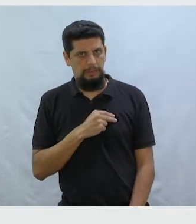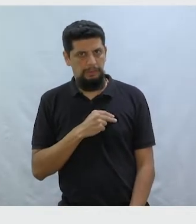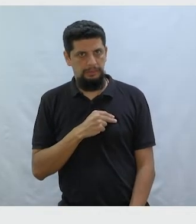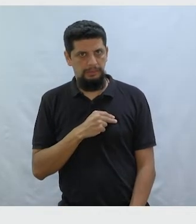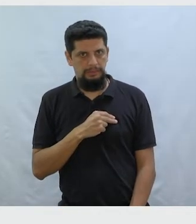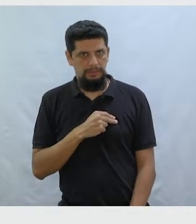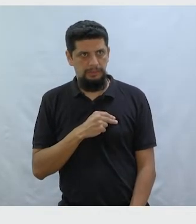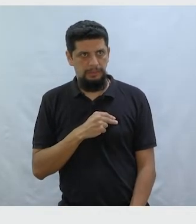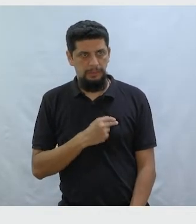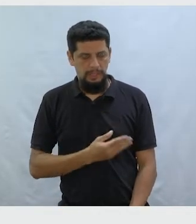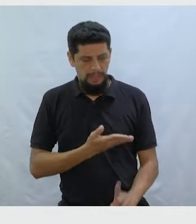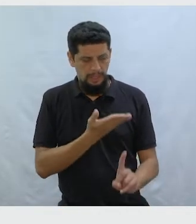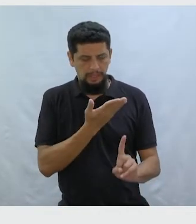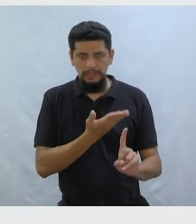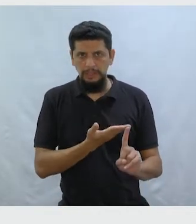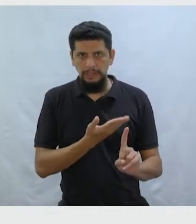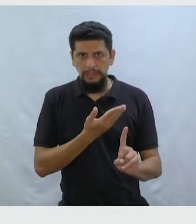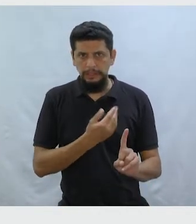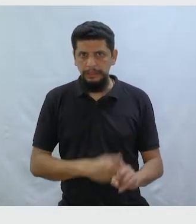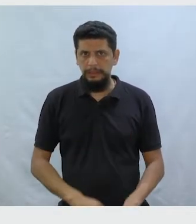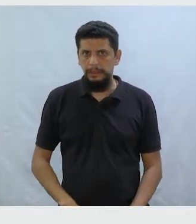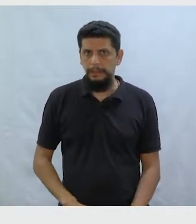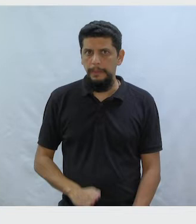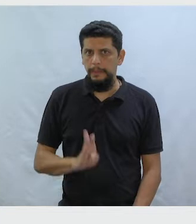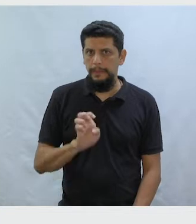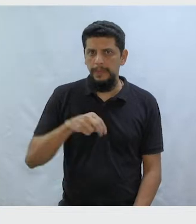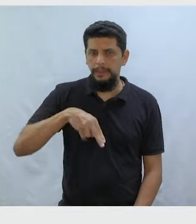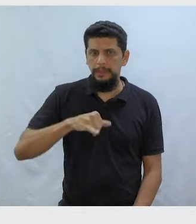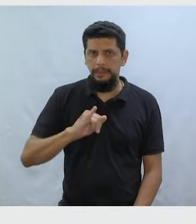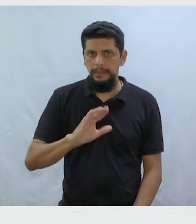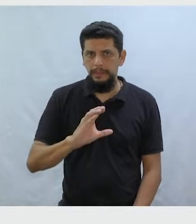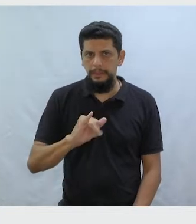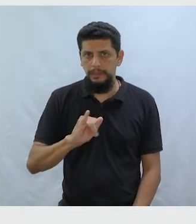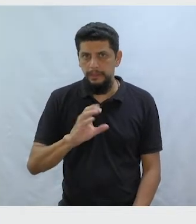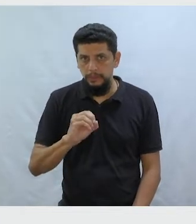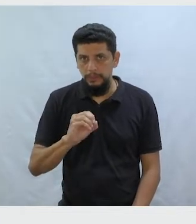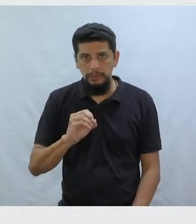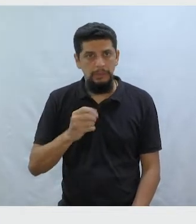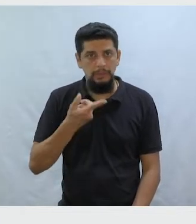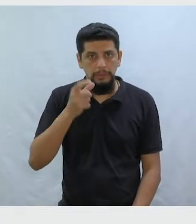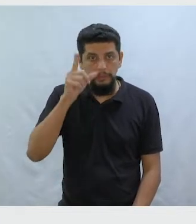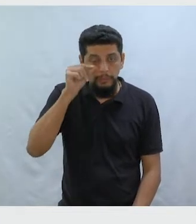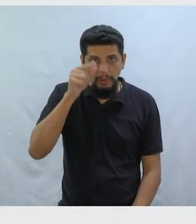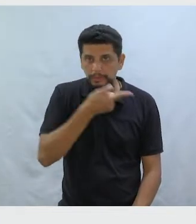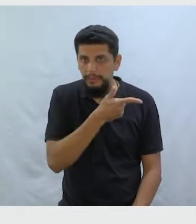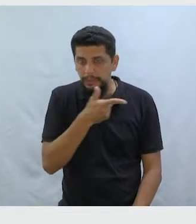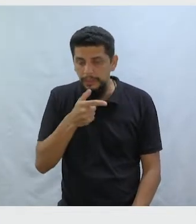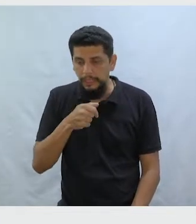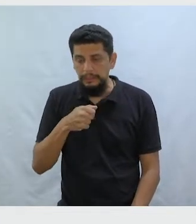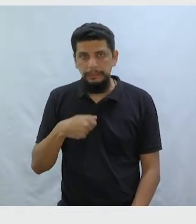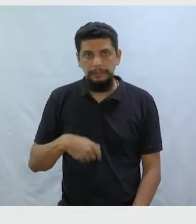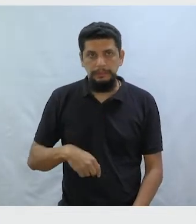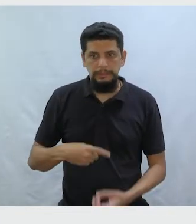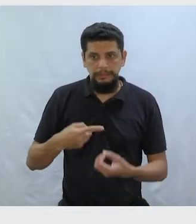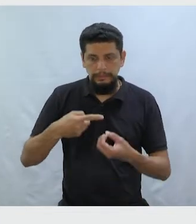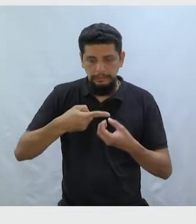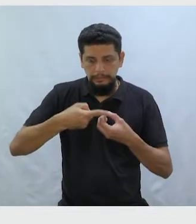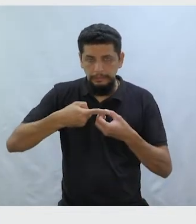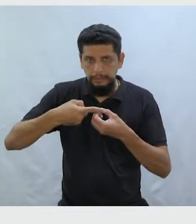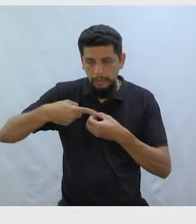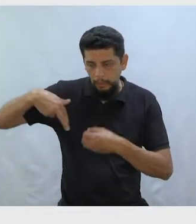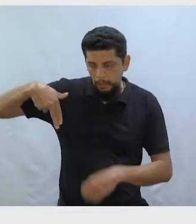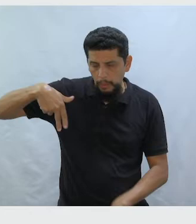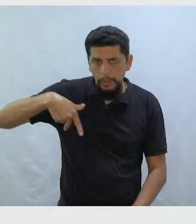credo e seu Benício de Carvalho Pinto que sofria de insônia e andava pela cidade a noite